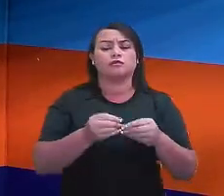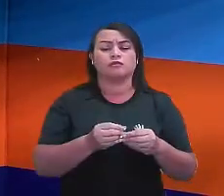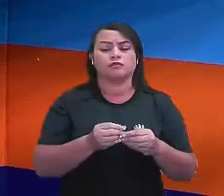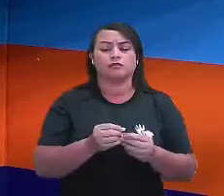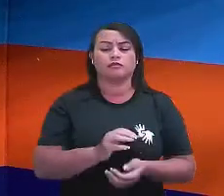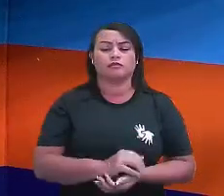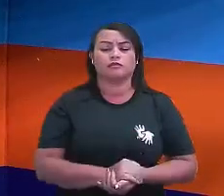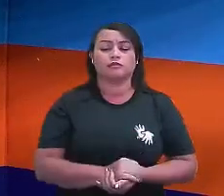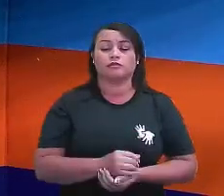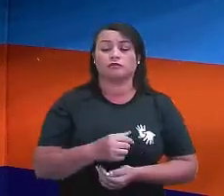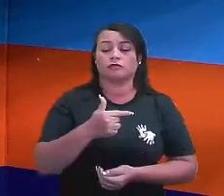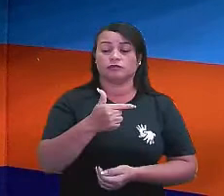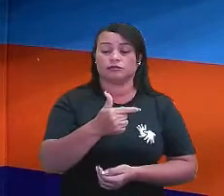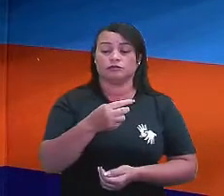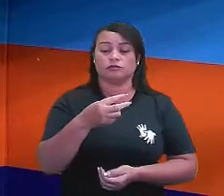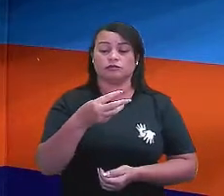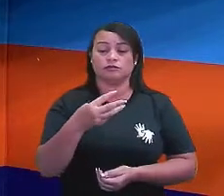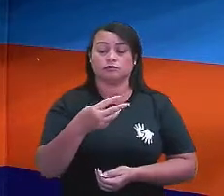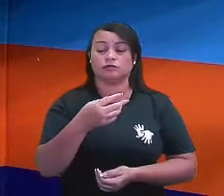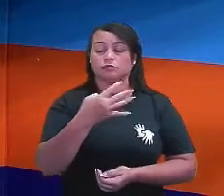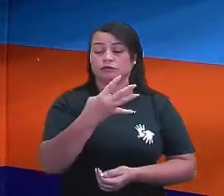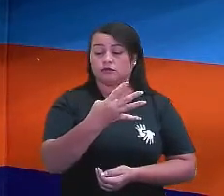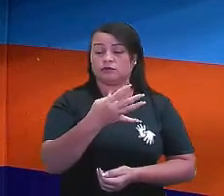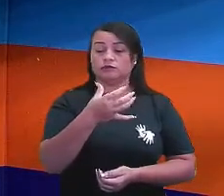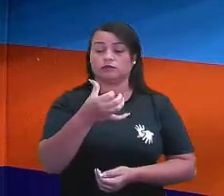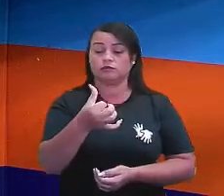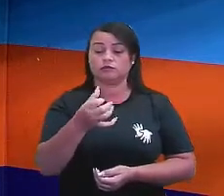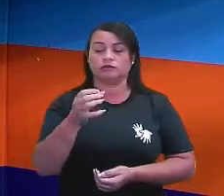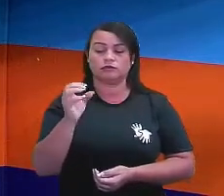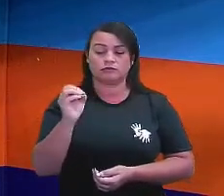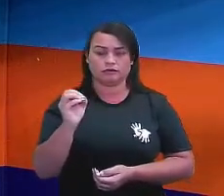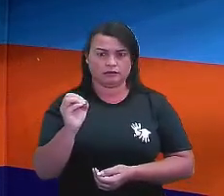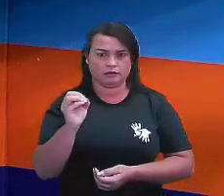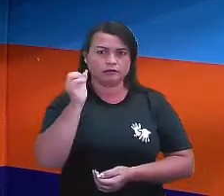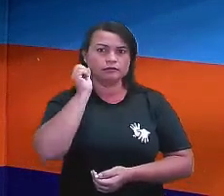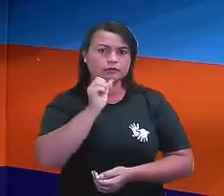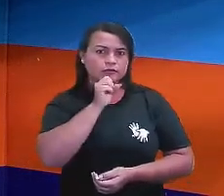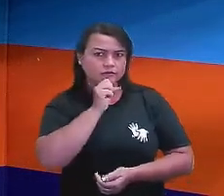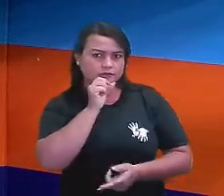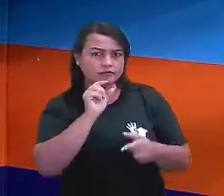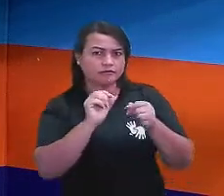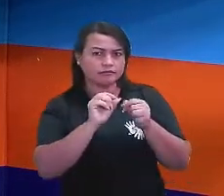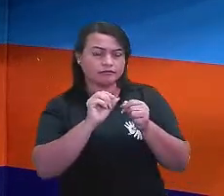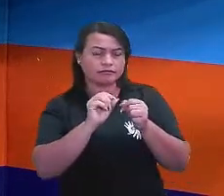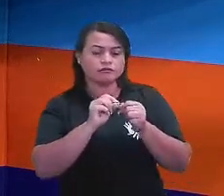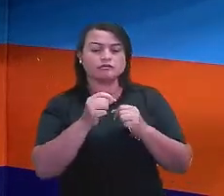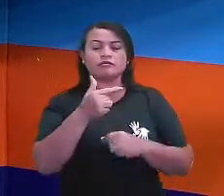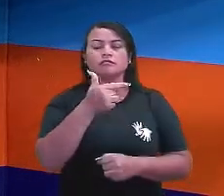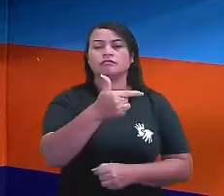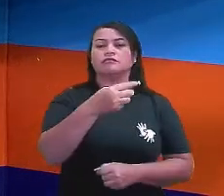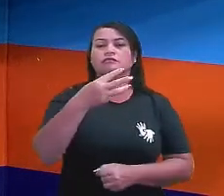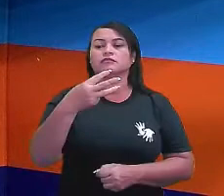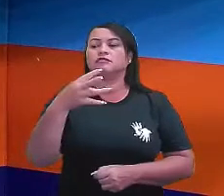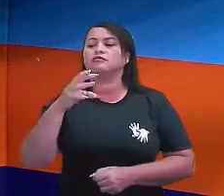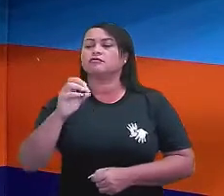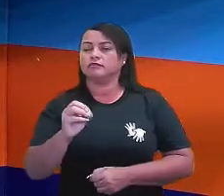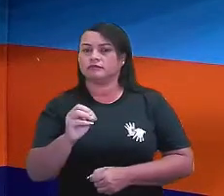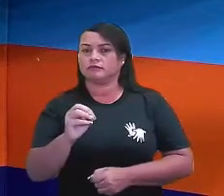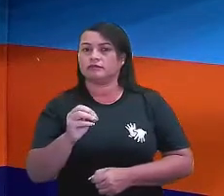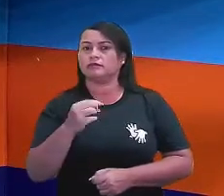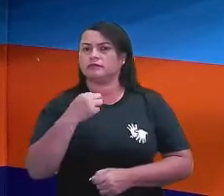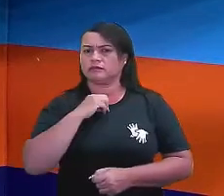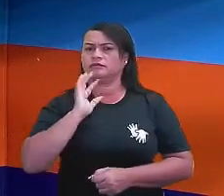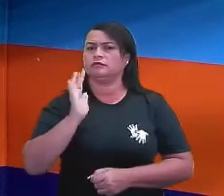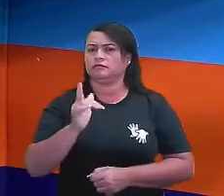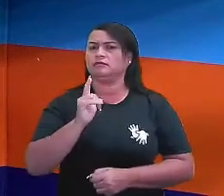os 460 que a vovó fez, com os 230 que eu